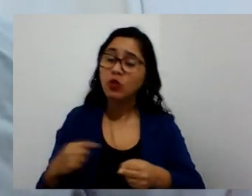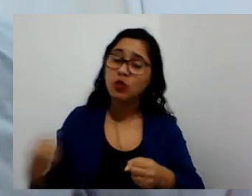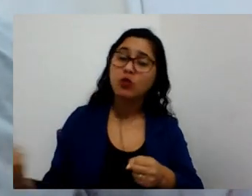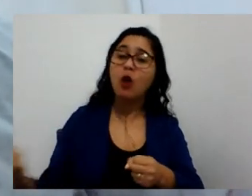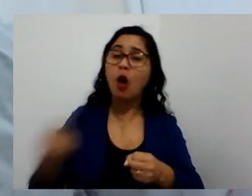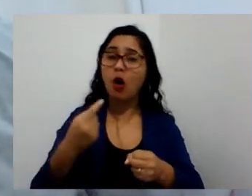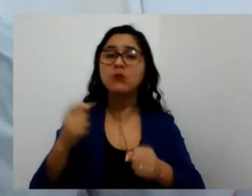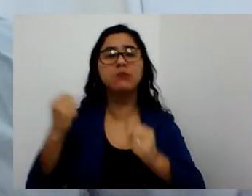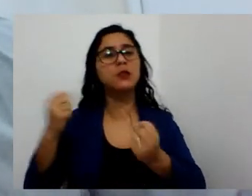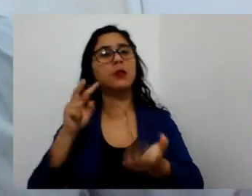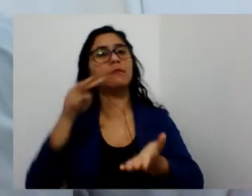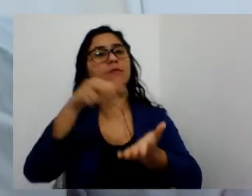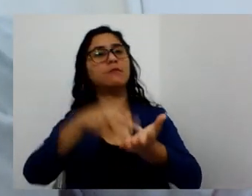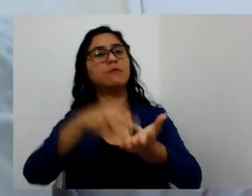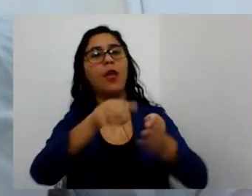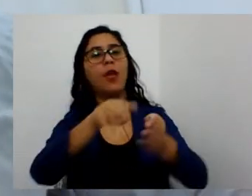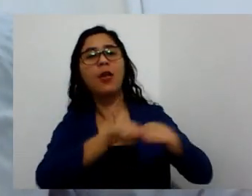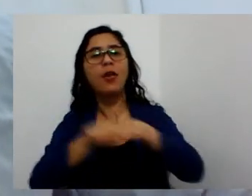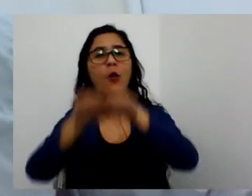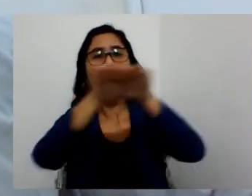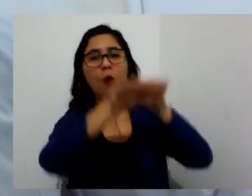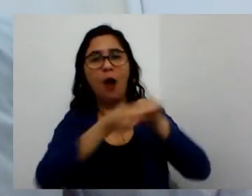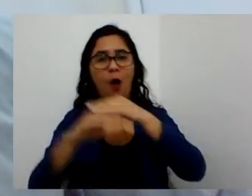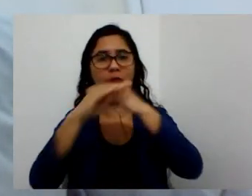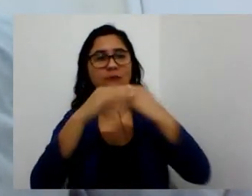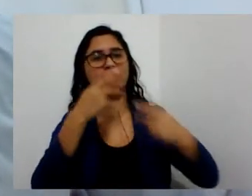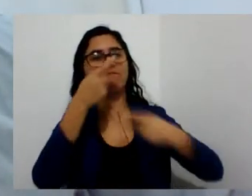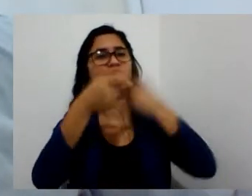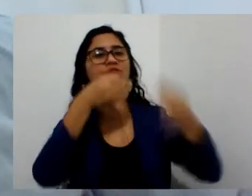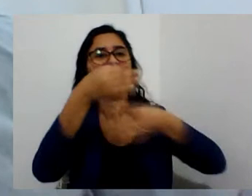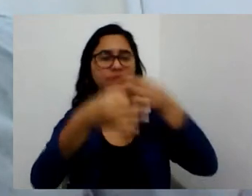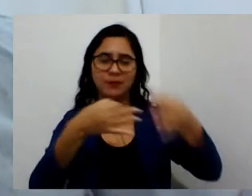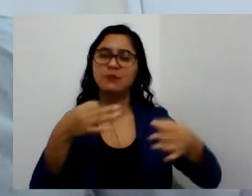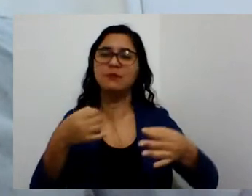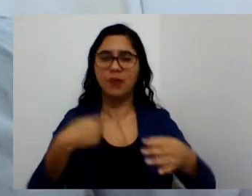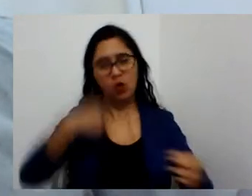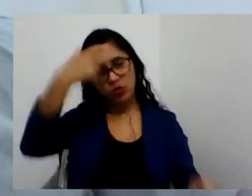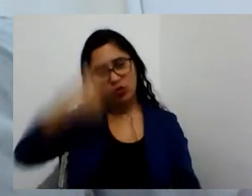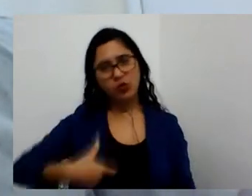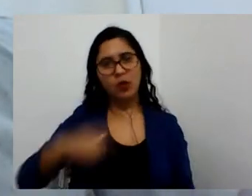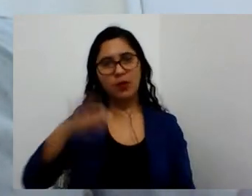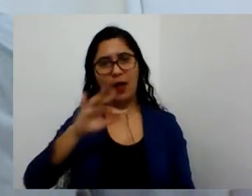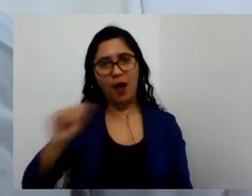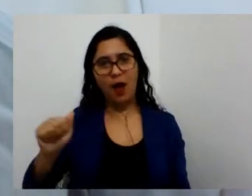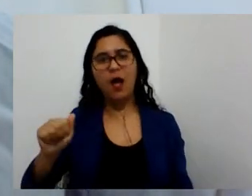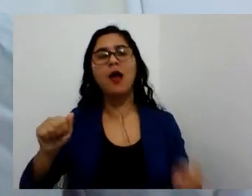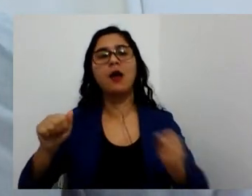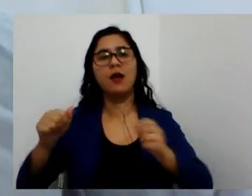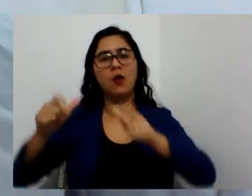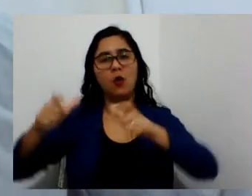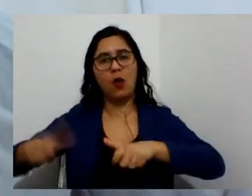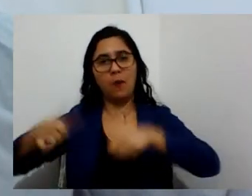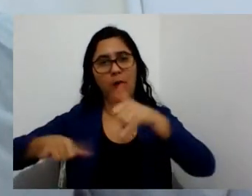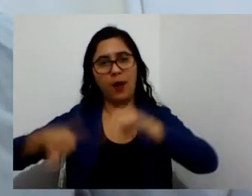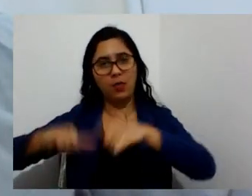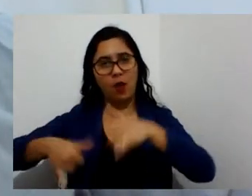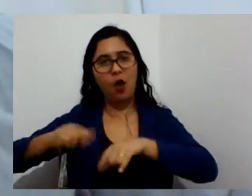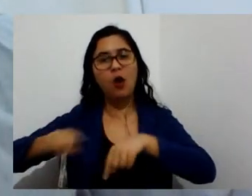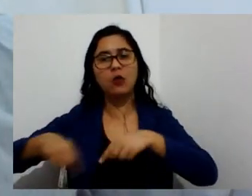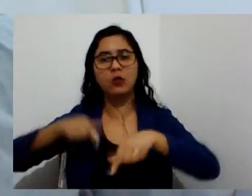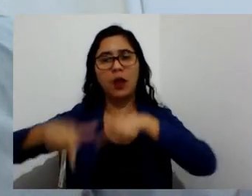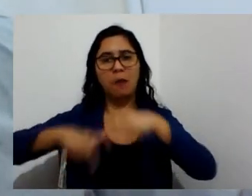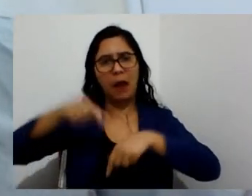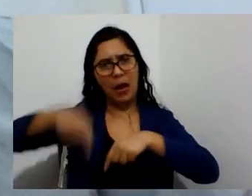voz igualmente. Eu sou técnico administrativo de laboratório, trabalho aqui na universidade já